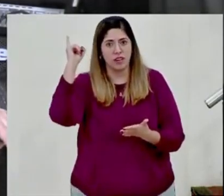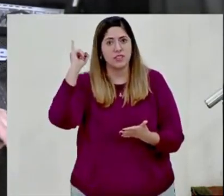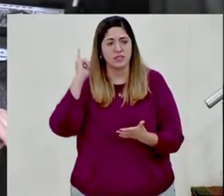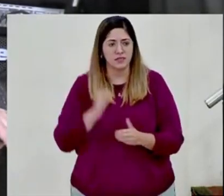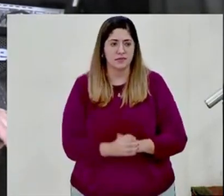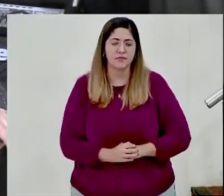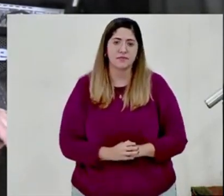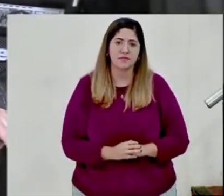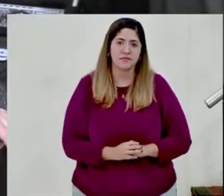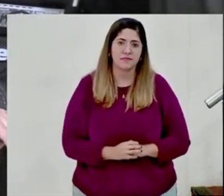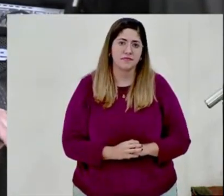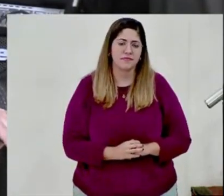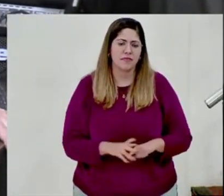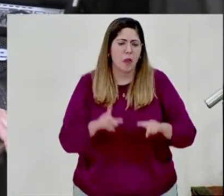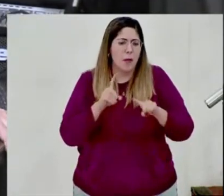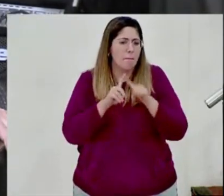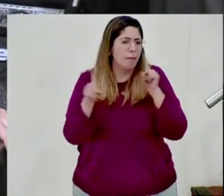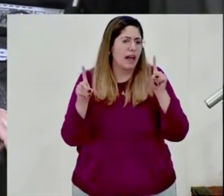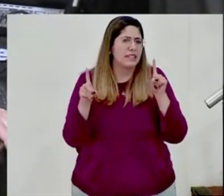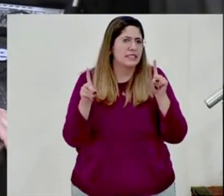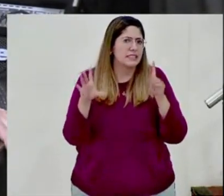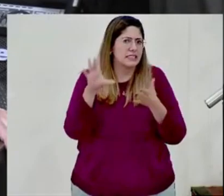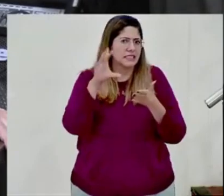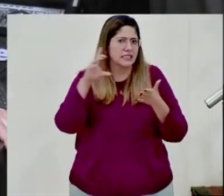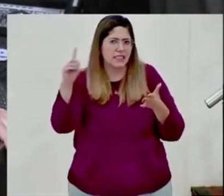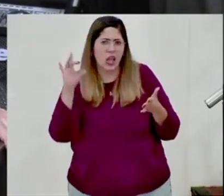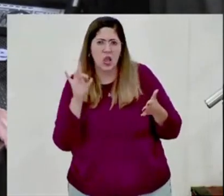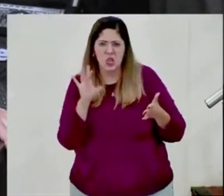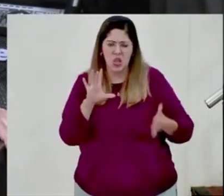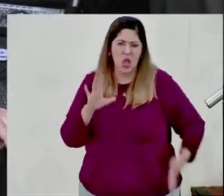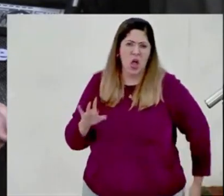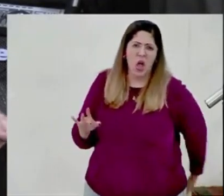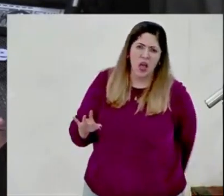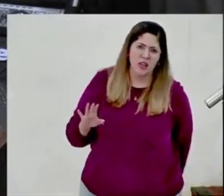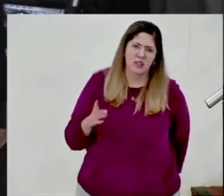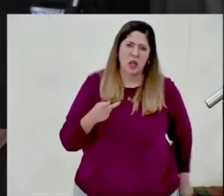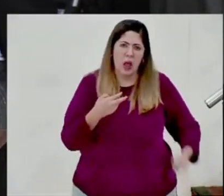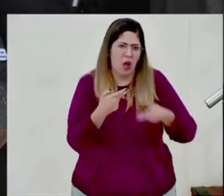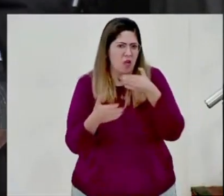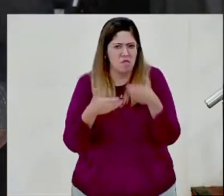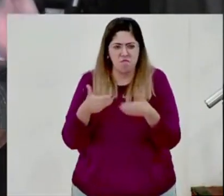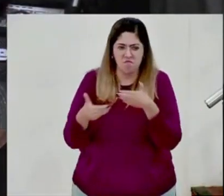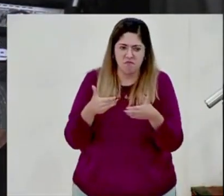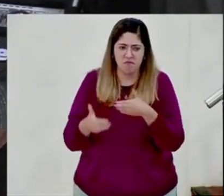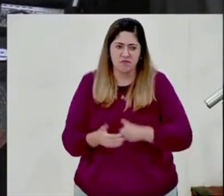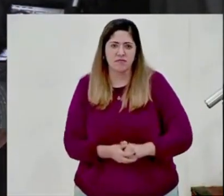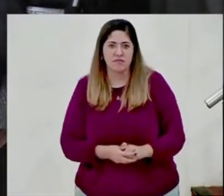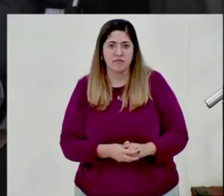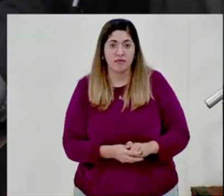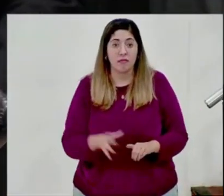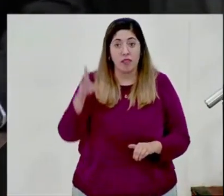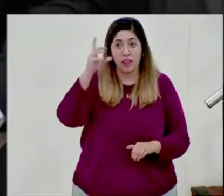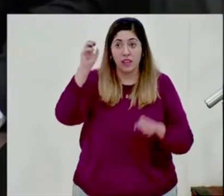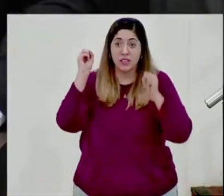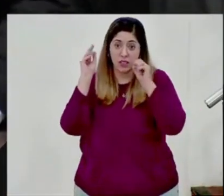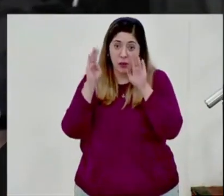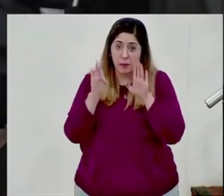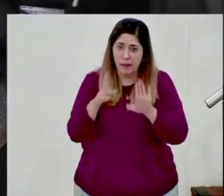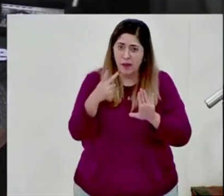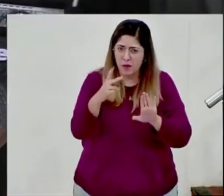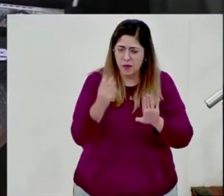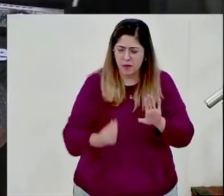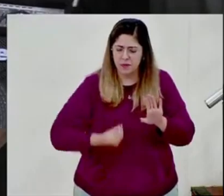saudável. Mas Deus não quis deixar você só com essa informação solta, não. Deus dá a mim e a você a